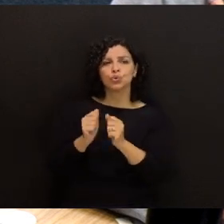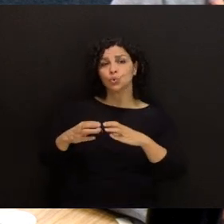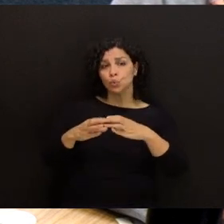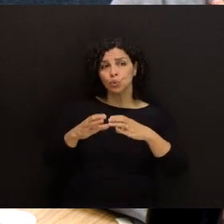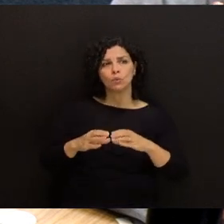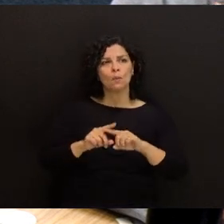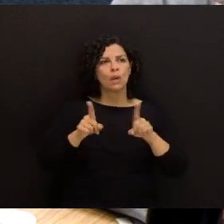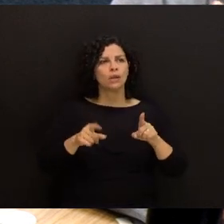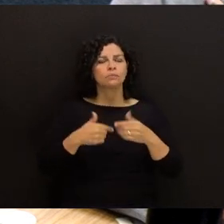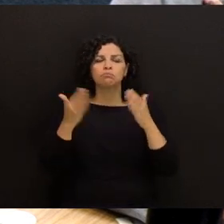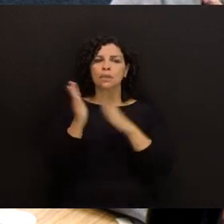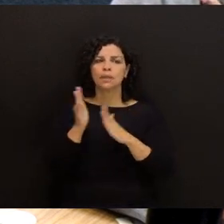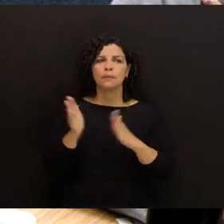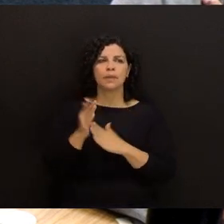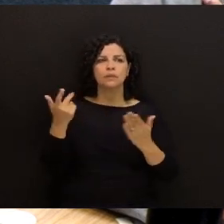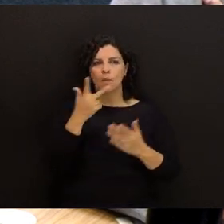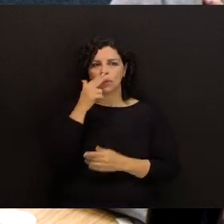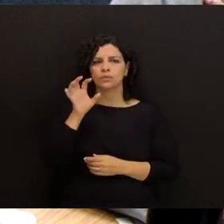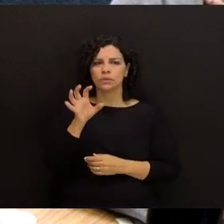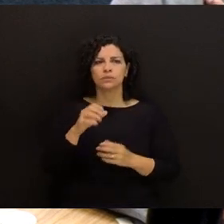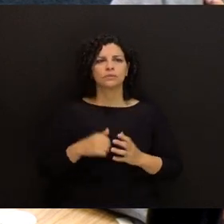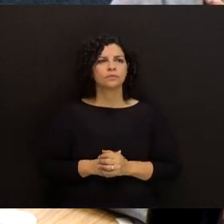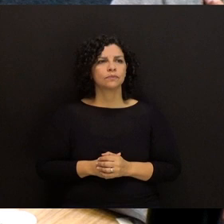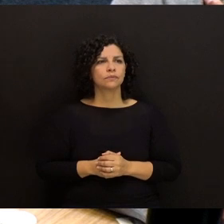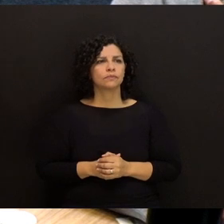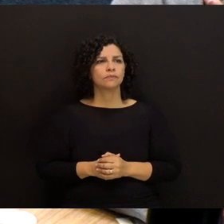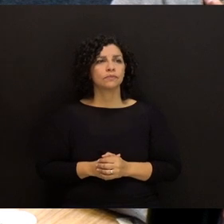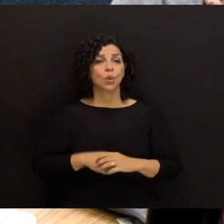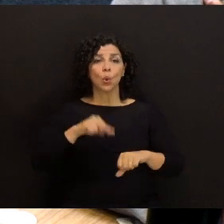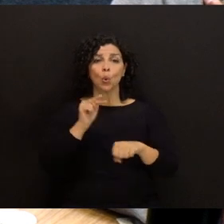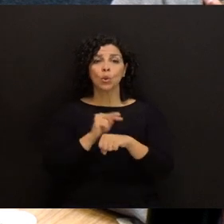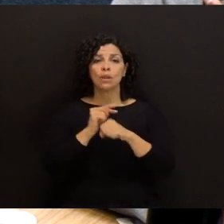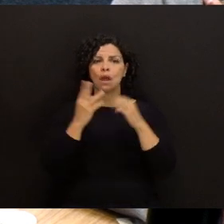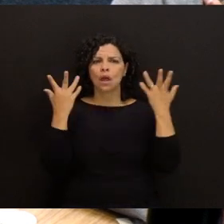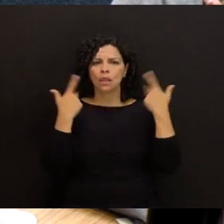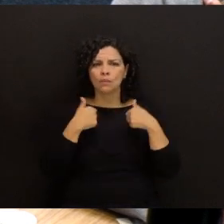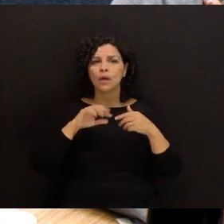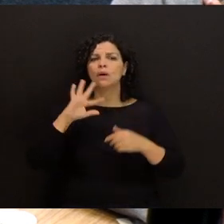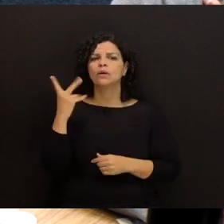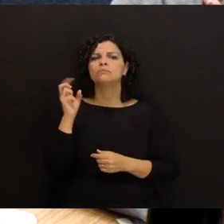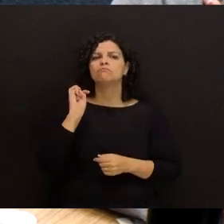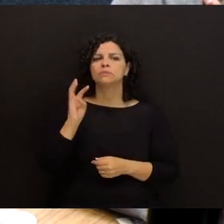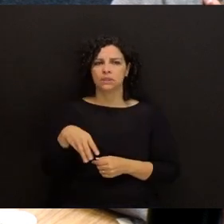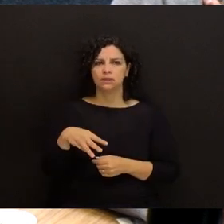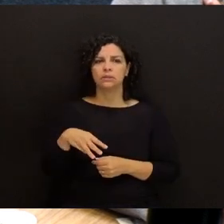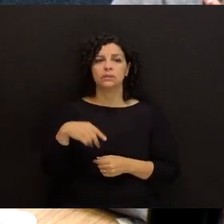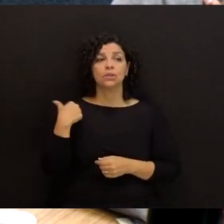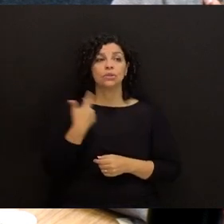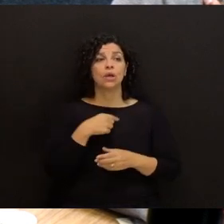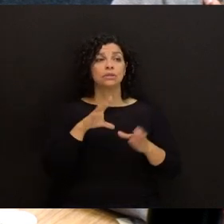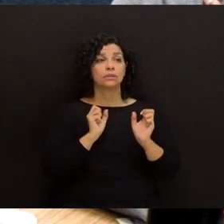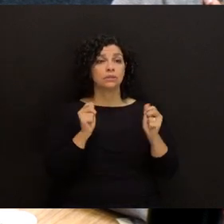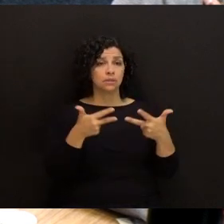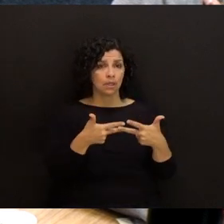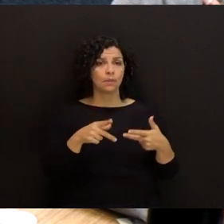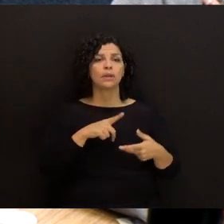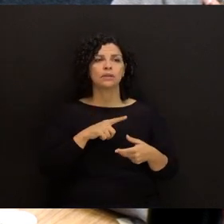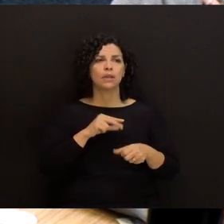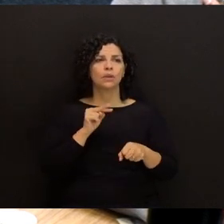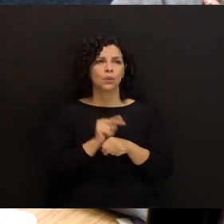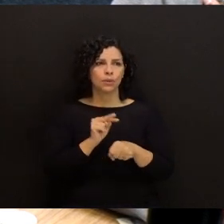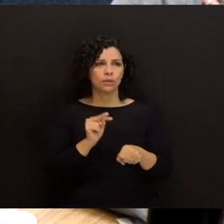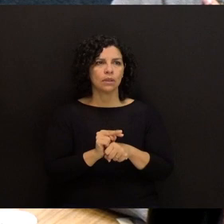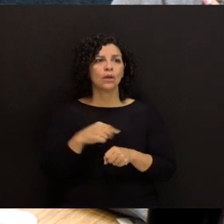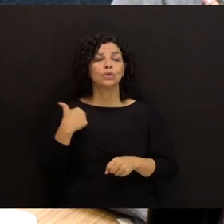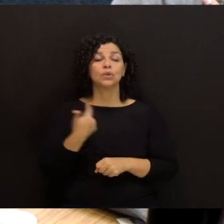mas parabenizando eu acho que é isso é a proteção do animal ela acontece sim né dentro dessa casa e